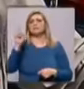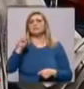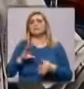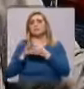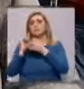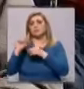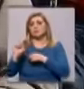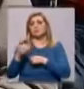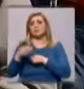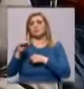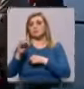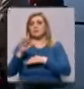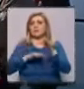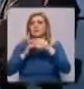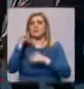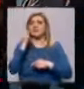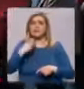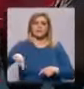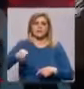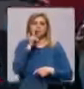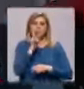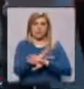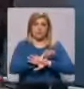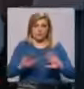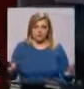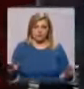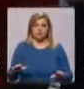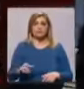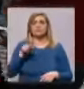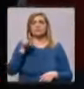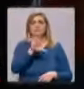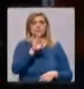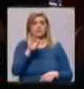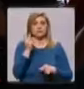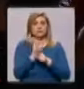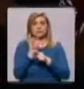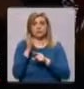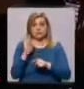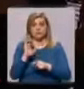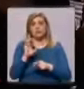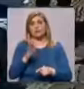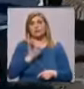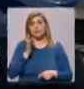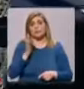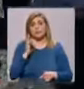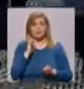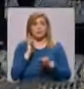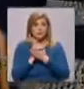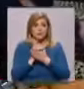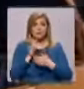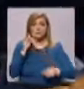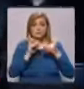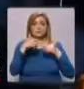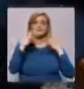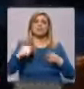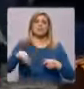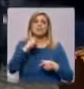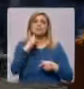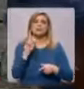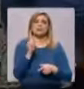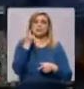vida de tanta gente um verdadeiro inferno. Partidos que já elegeram deputados nas últimas eleições, mas nestas há quem seja estreante,